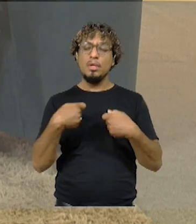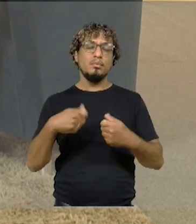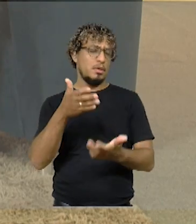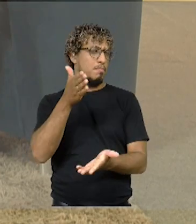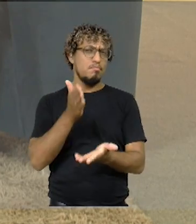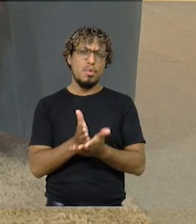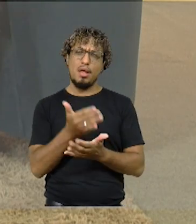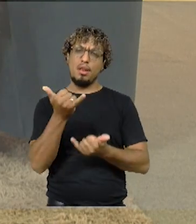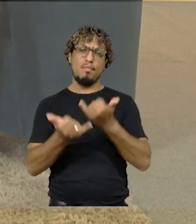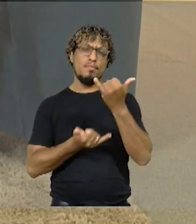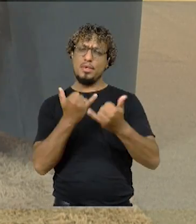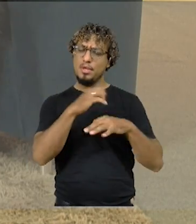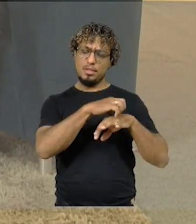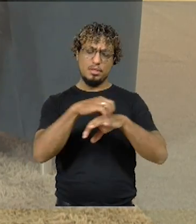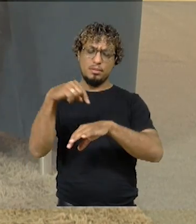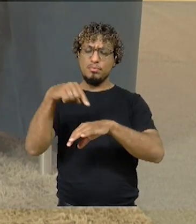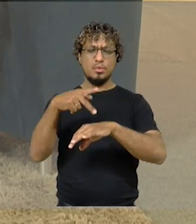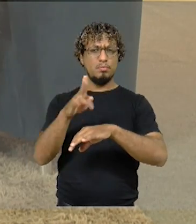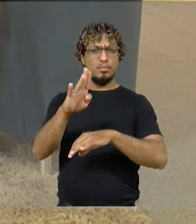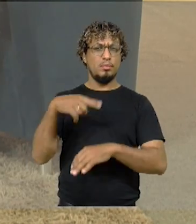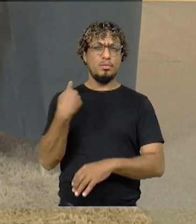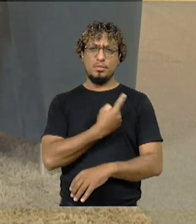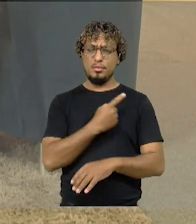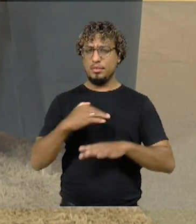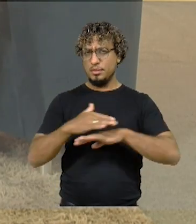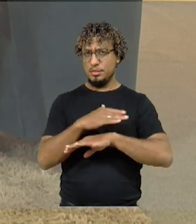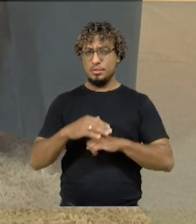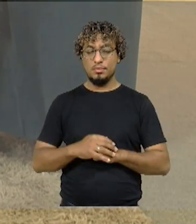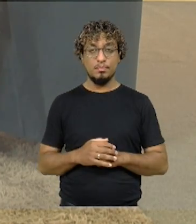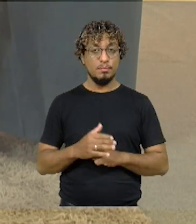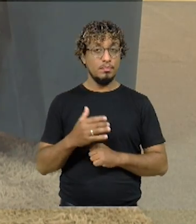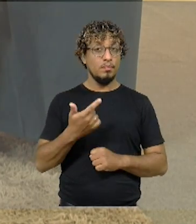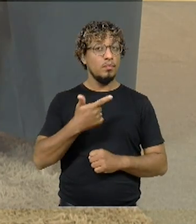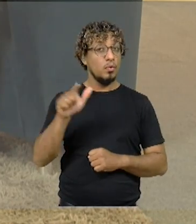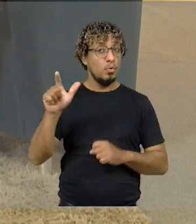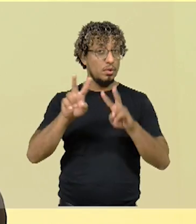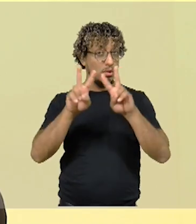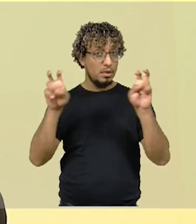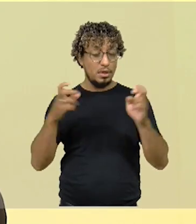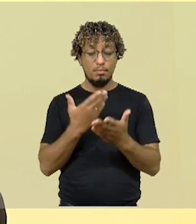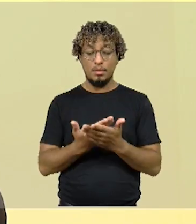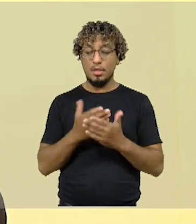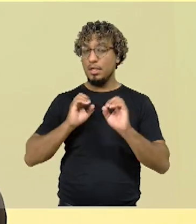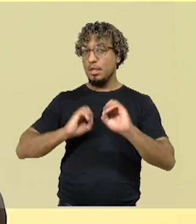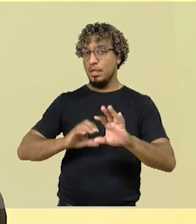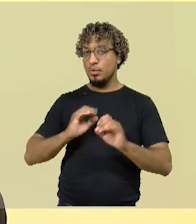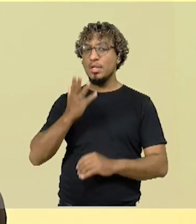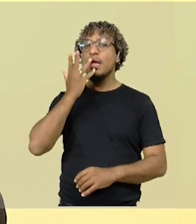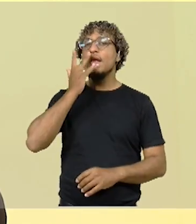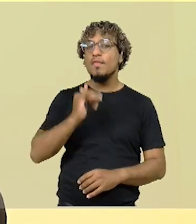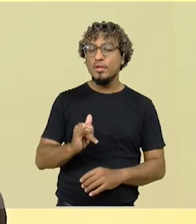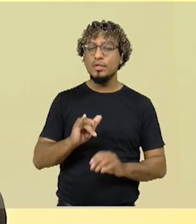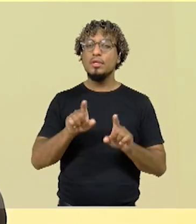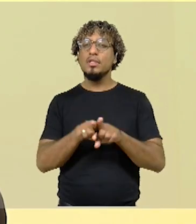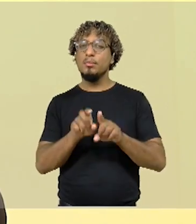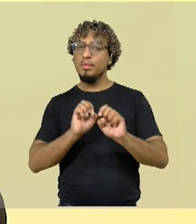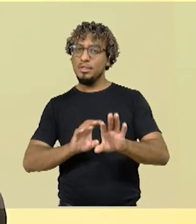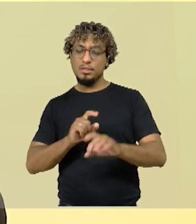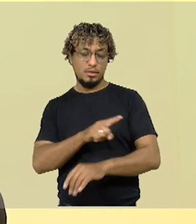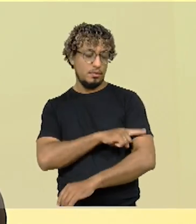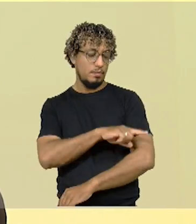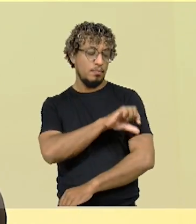Vamos acabar com as concessões, inclusive porque são desrespeitadas pelas empresas de transporte.